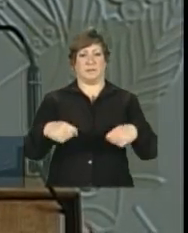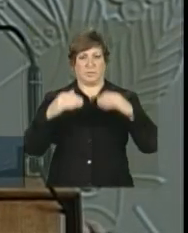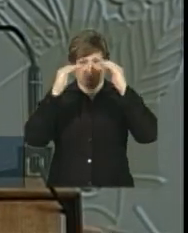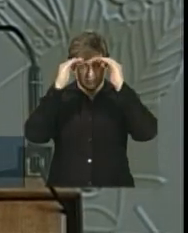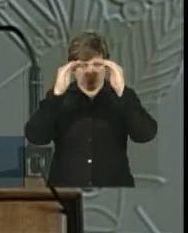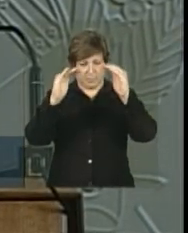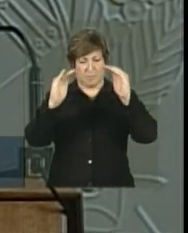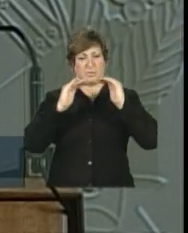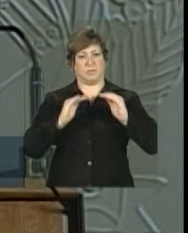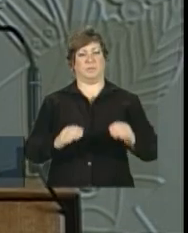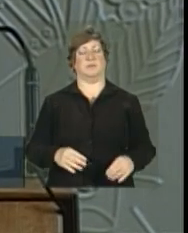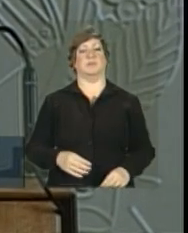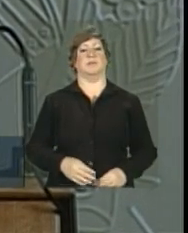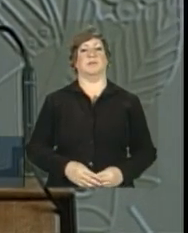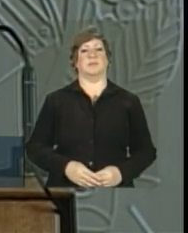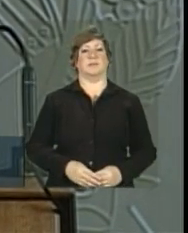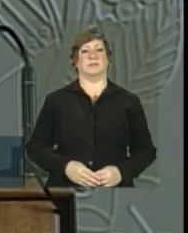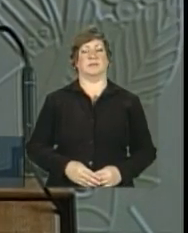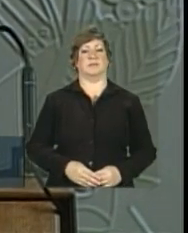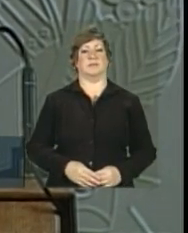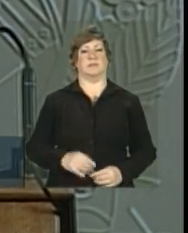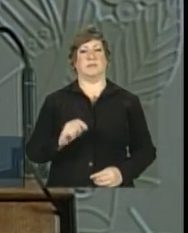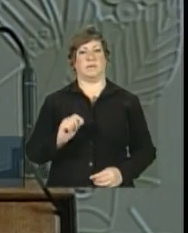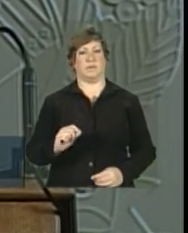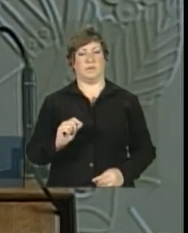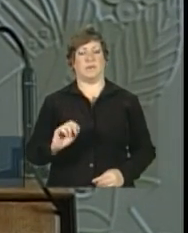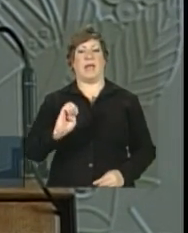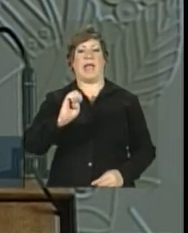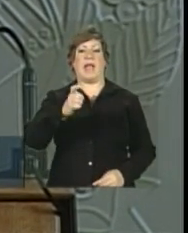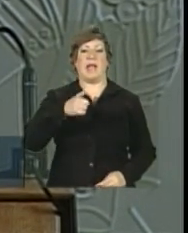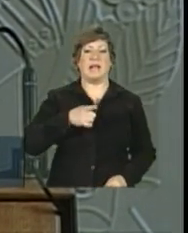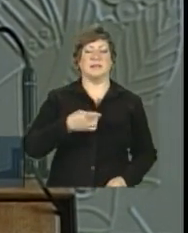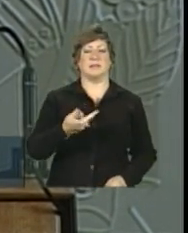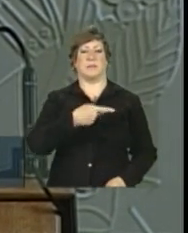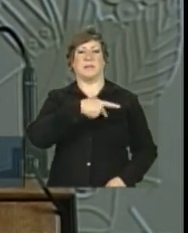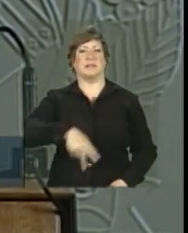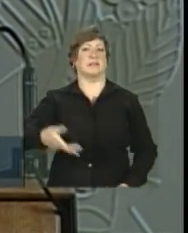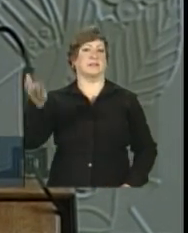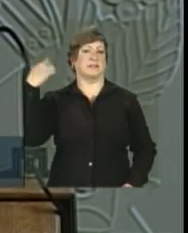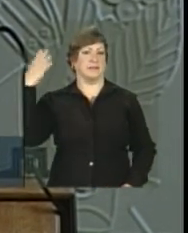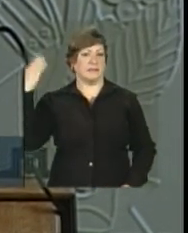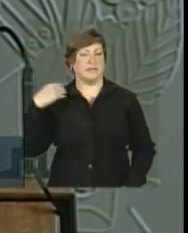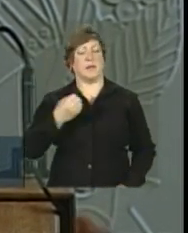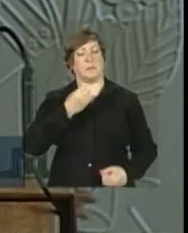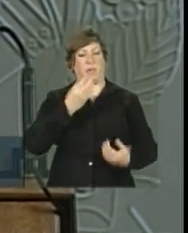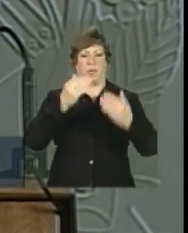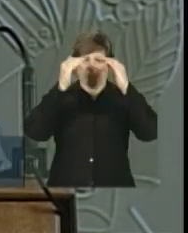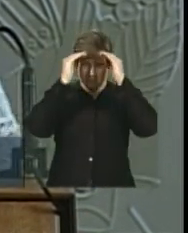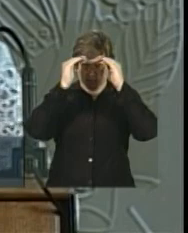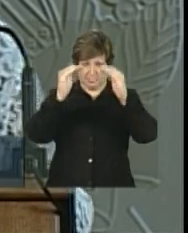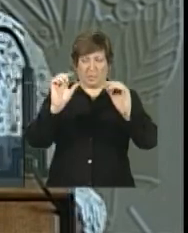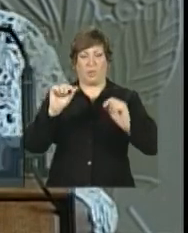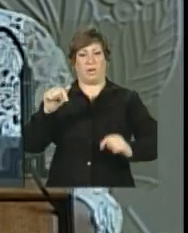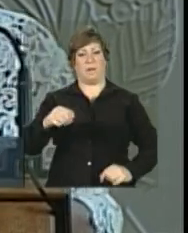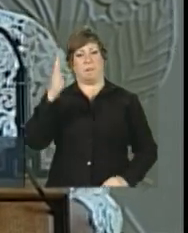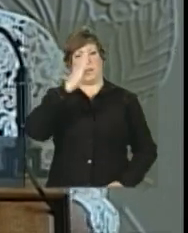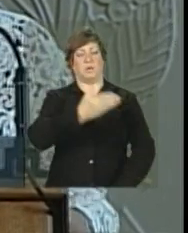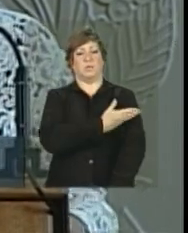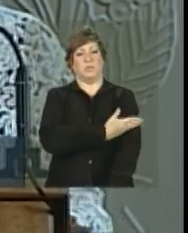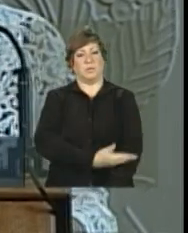fazer para os ex-presidentes da República, seja uma prática do Brasil